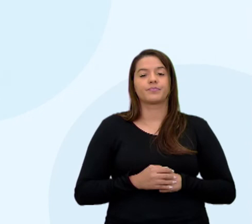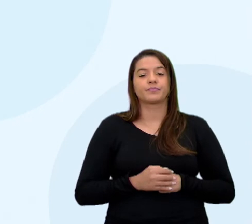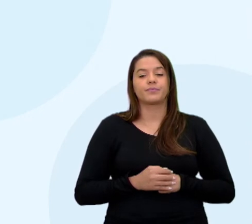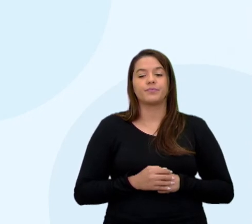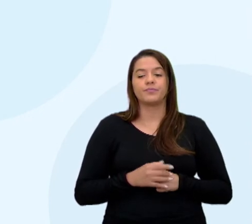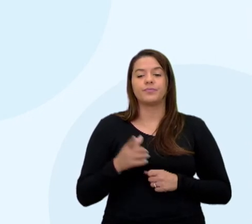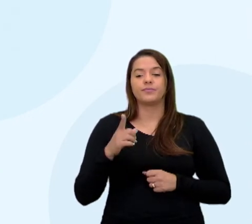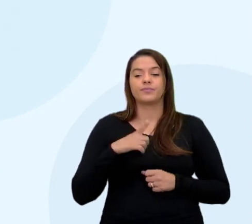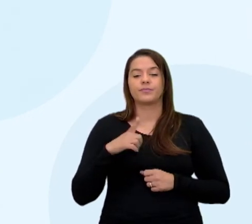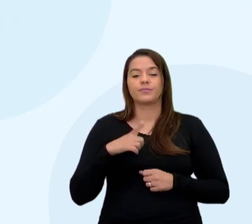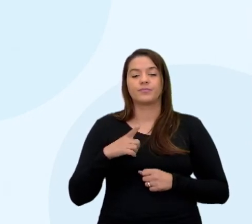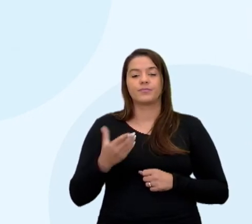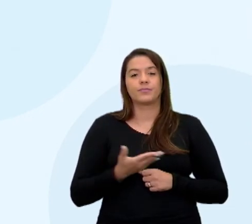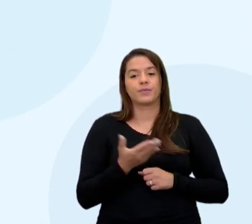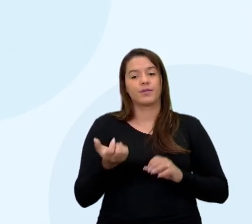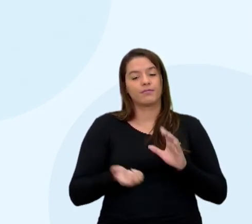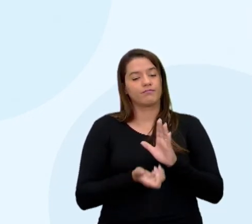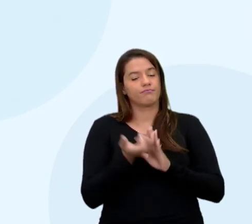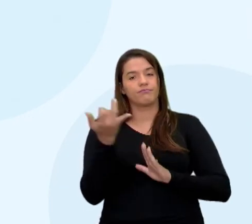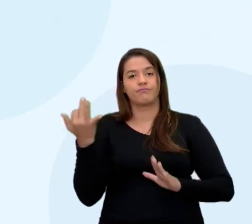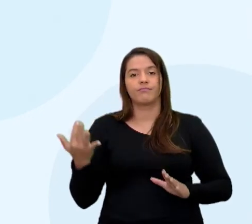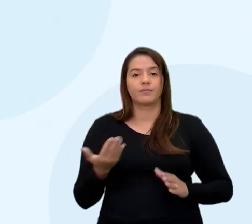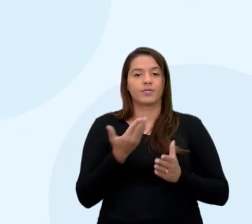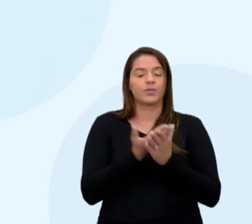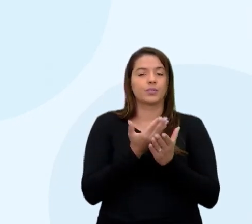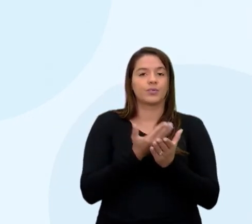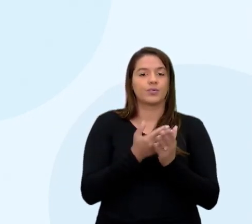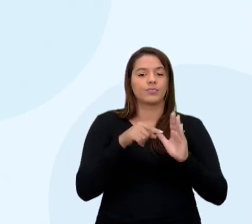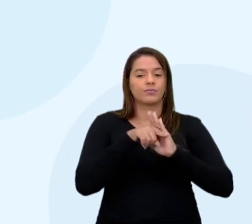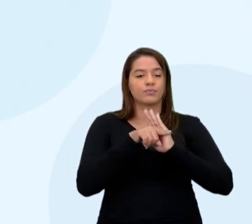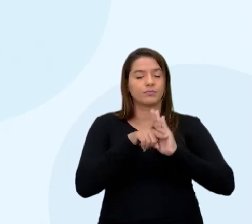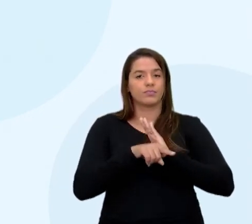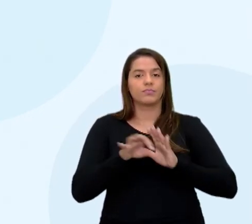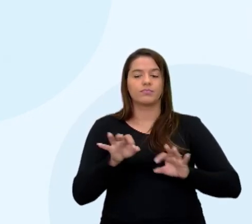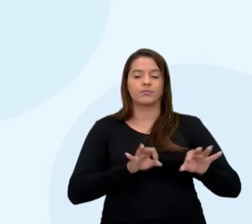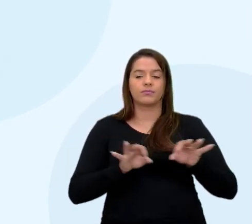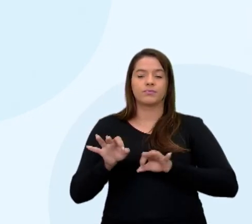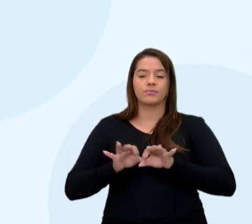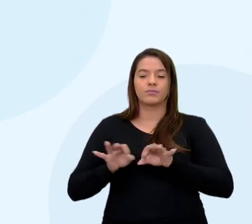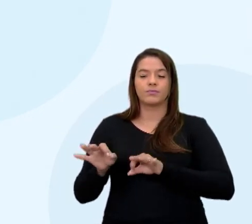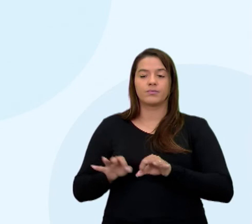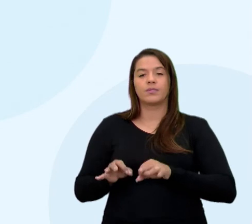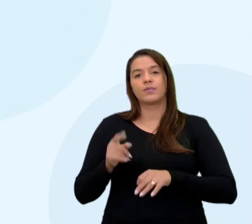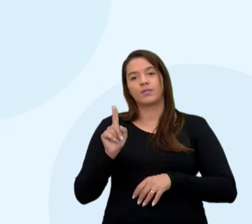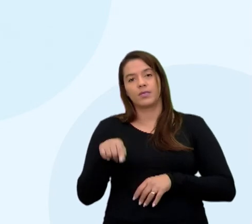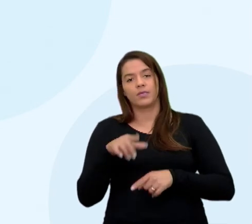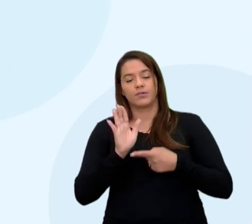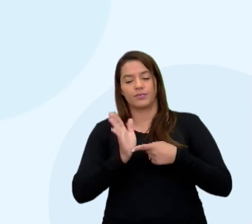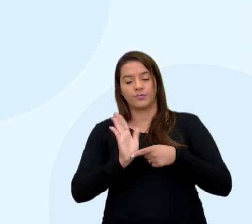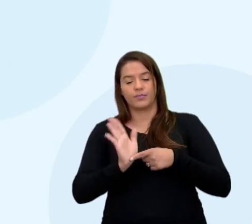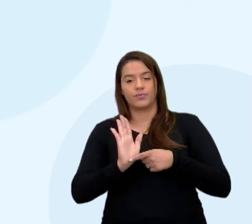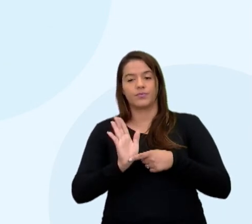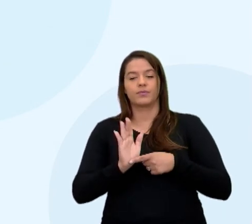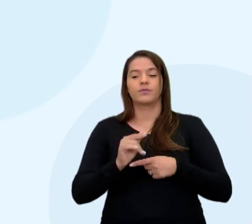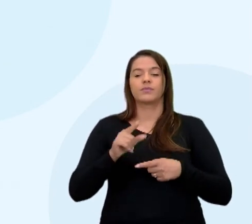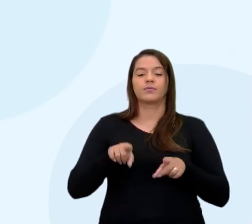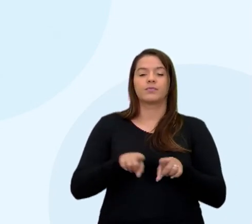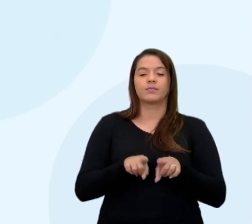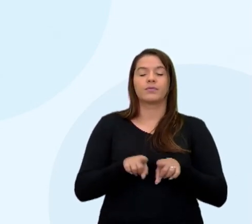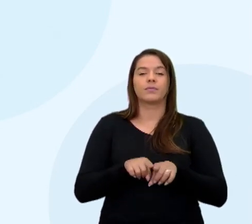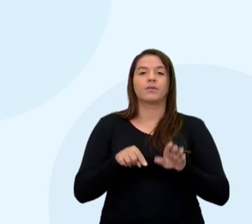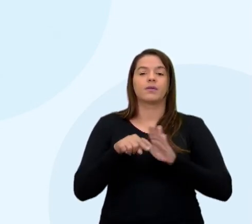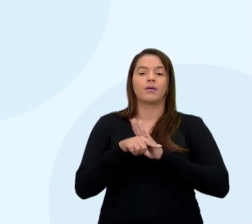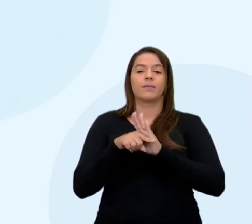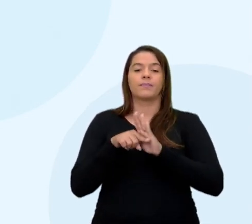aí inúmeras formas aí para vocês estarem trabalhando, né? Tanto aí o vídeo, né, do Zhang Eng, como a